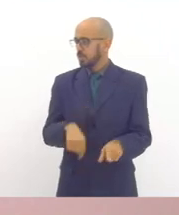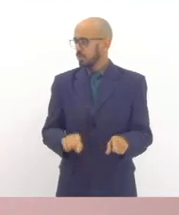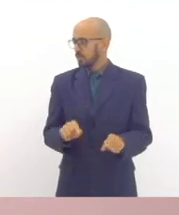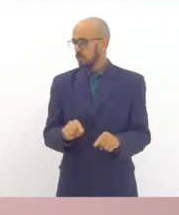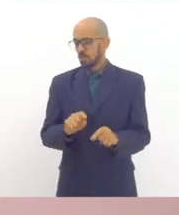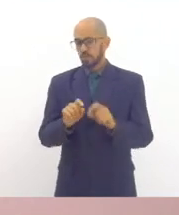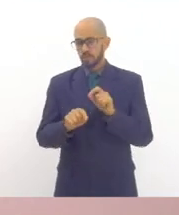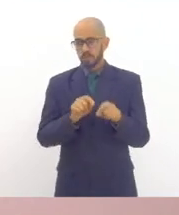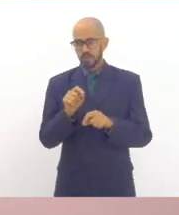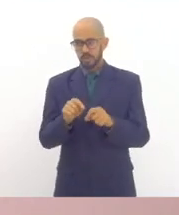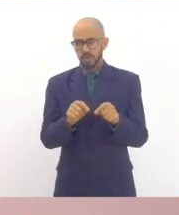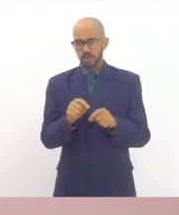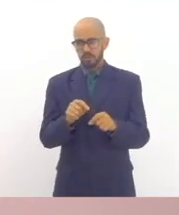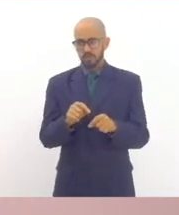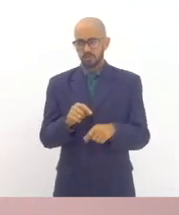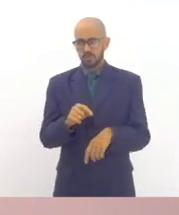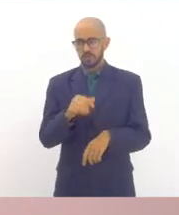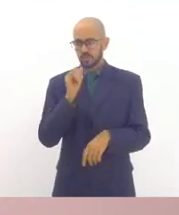muito chateada